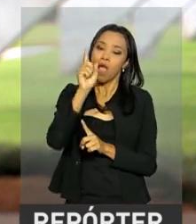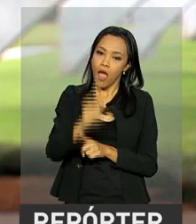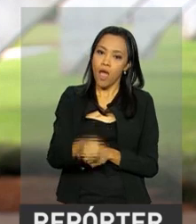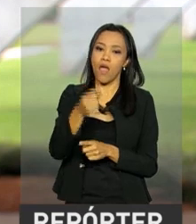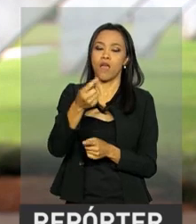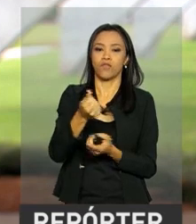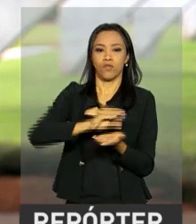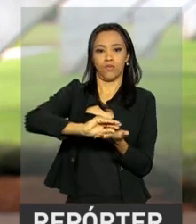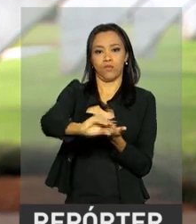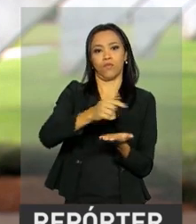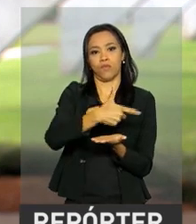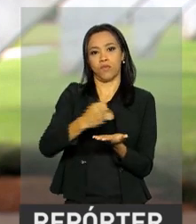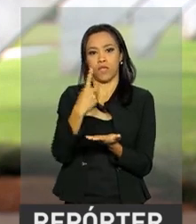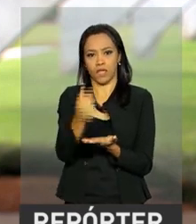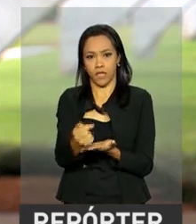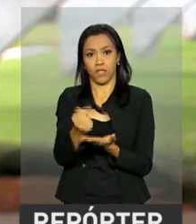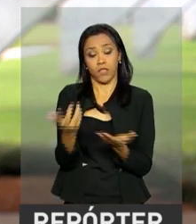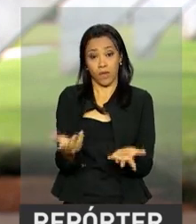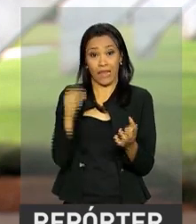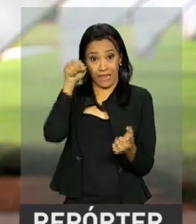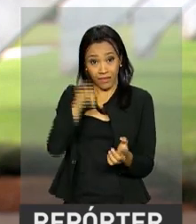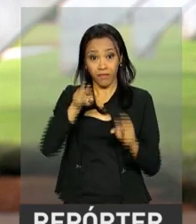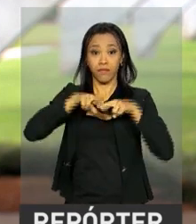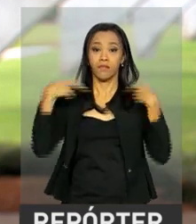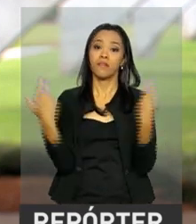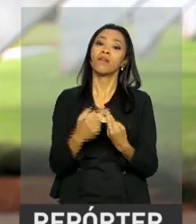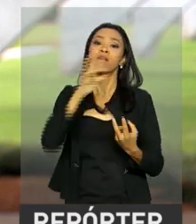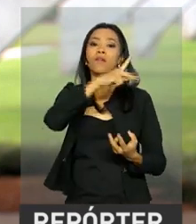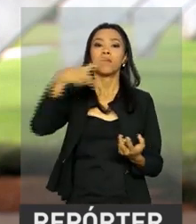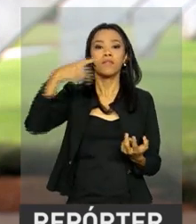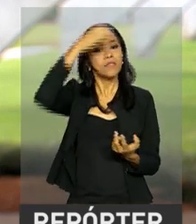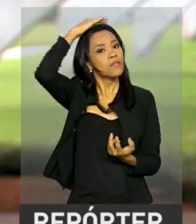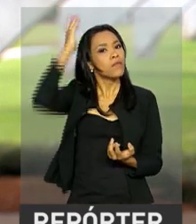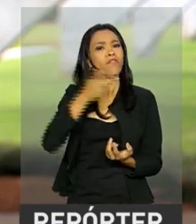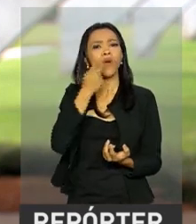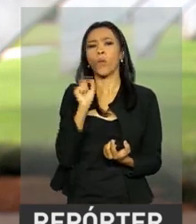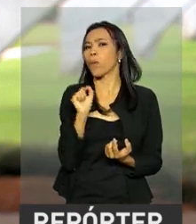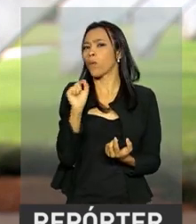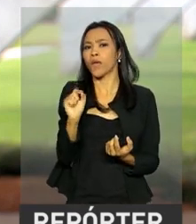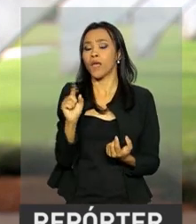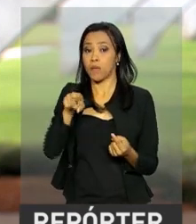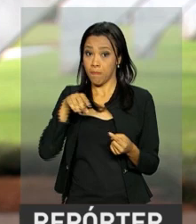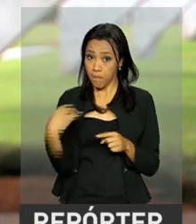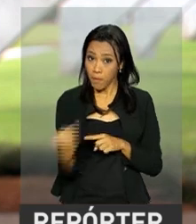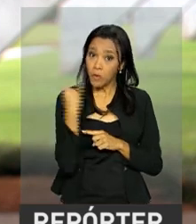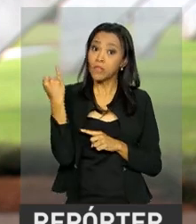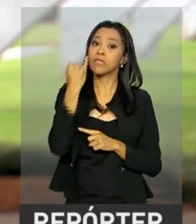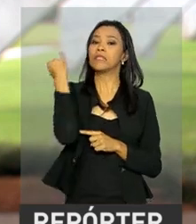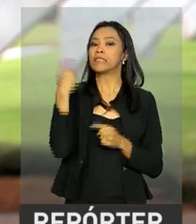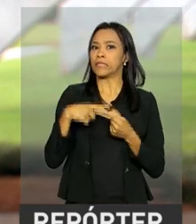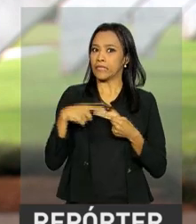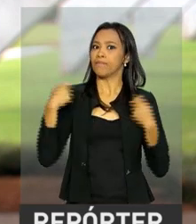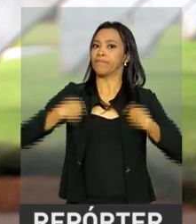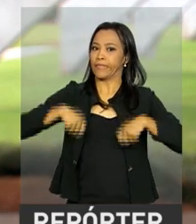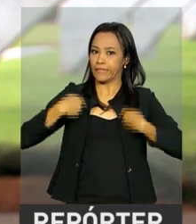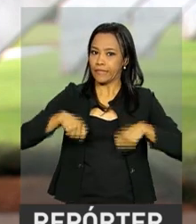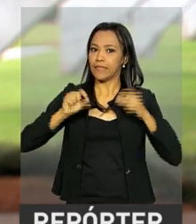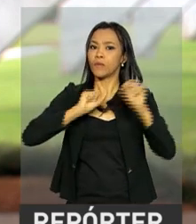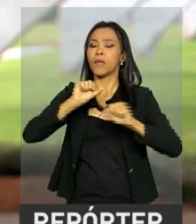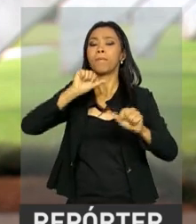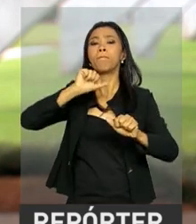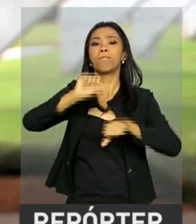2017. Durante a reunião, o presidente Michel Temer falou também sobre a importância e a necessidade da reforma